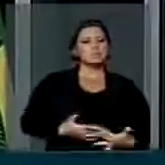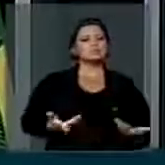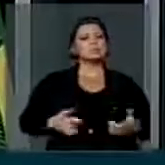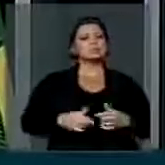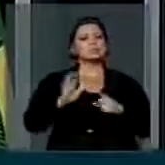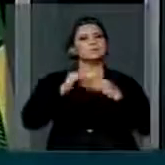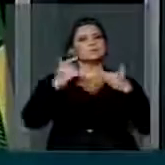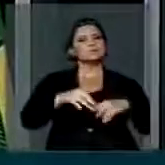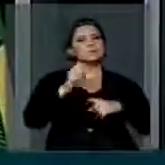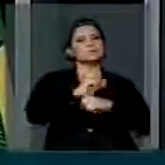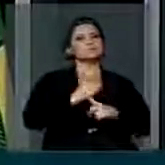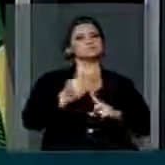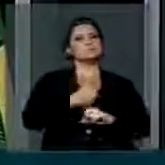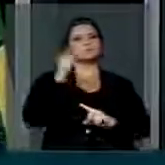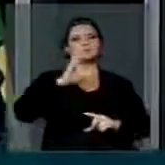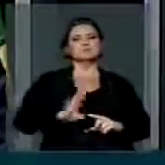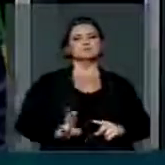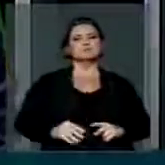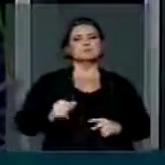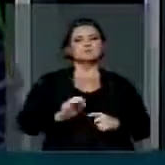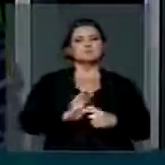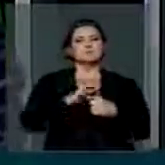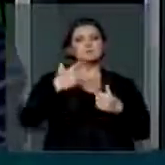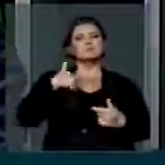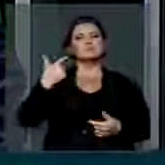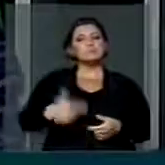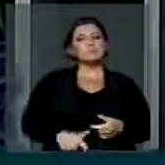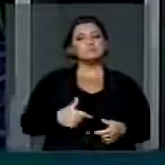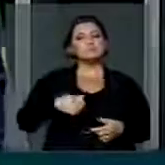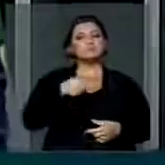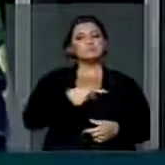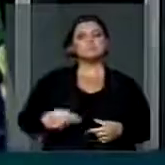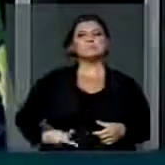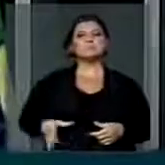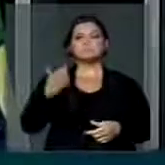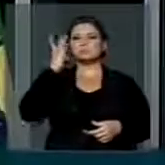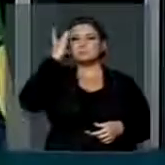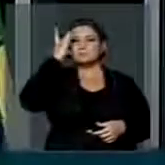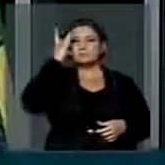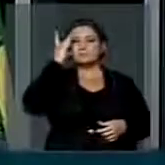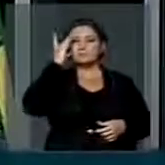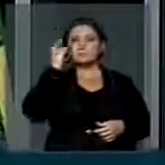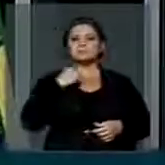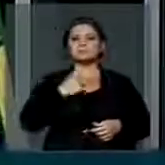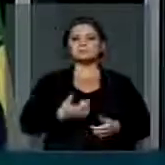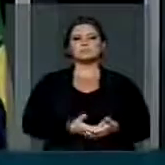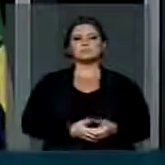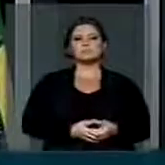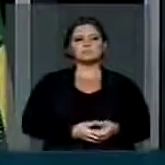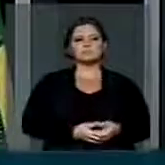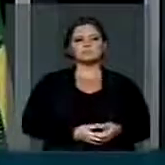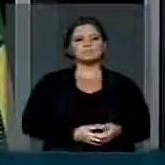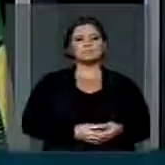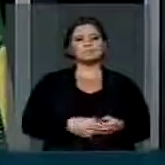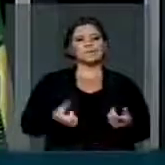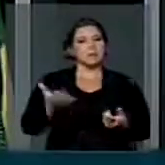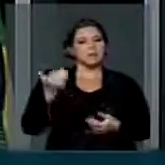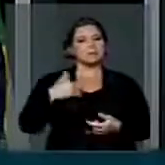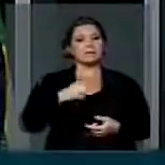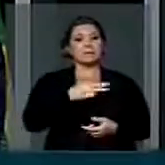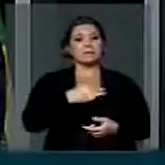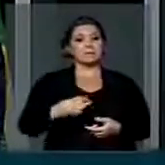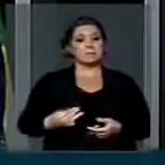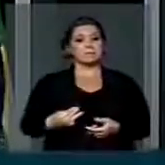a sociedade brasileira. E mais, a presidente Dilma, ela era a ministra-chefe da